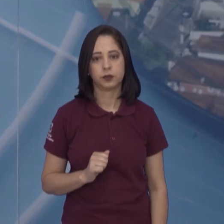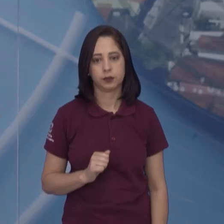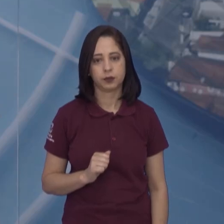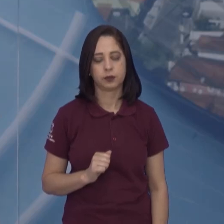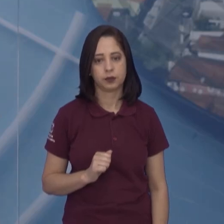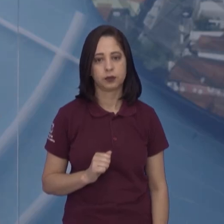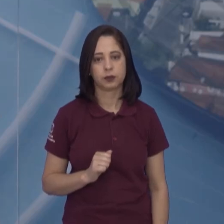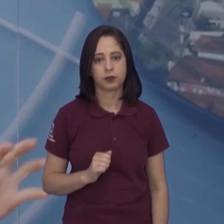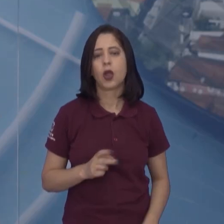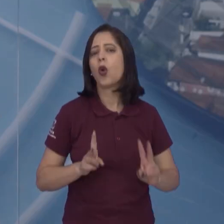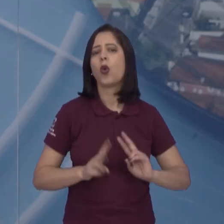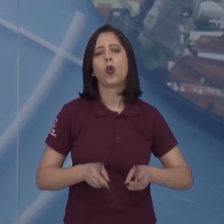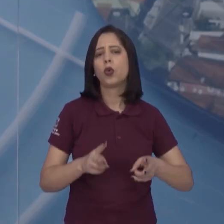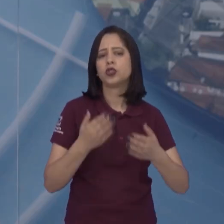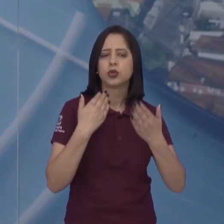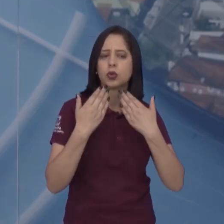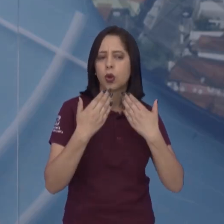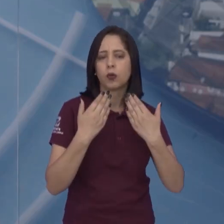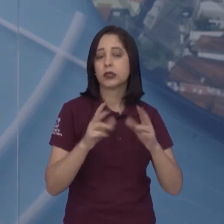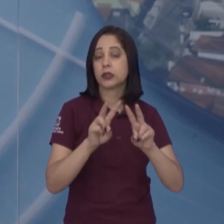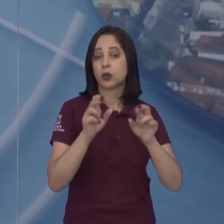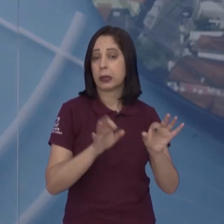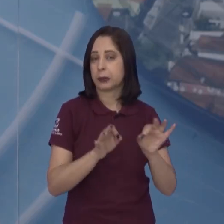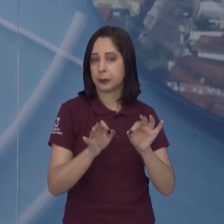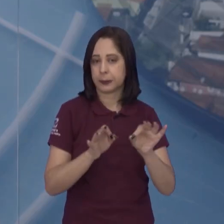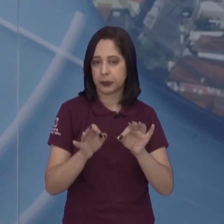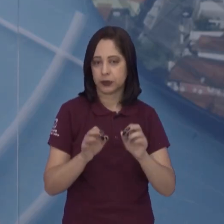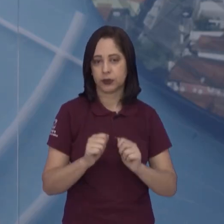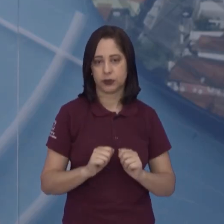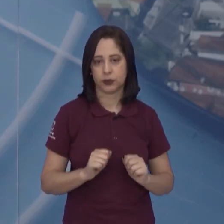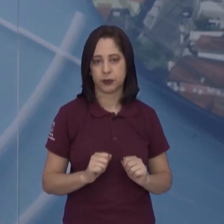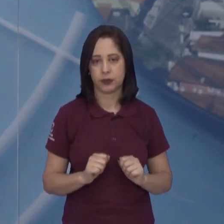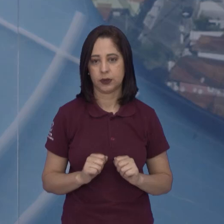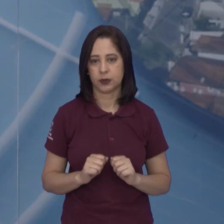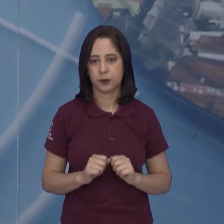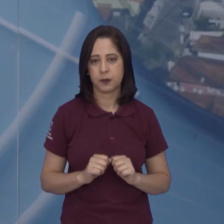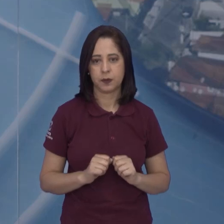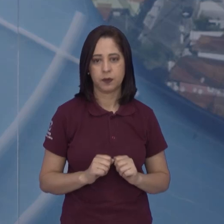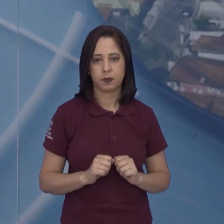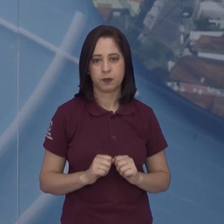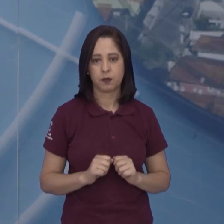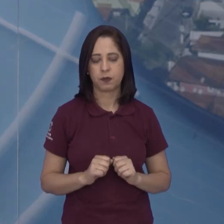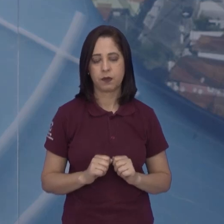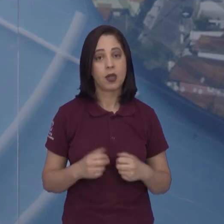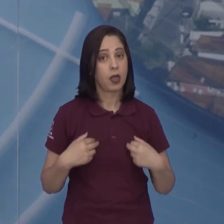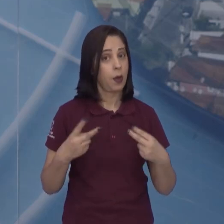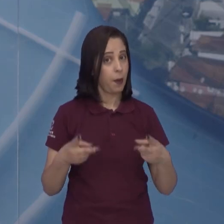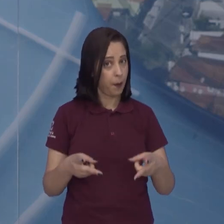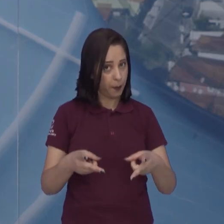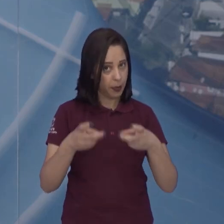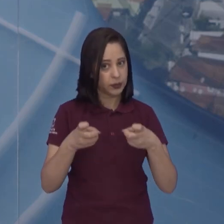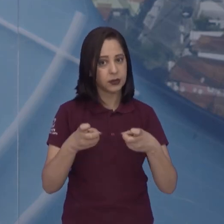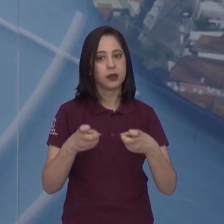falar dessa questão do planejamento em si, quando a gente vê muitas famílias também em